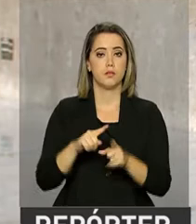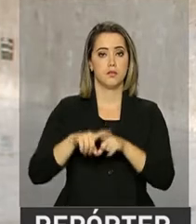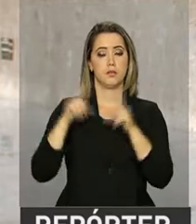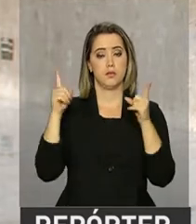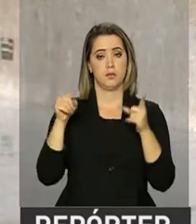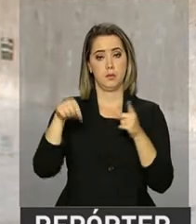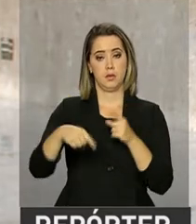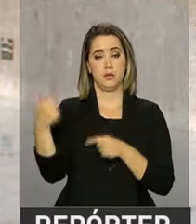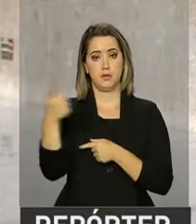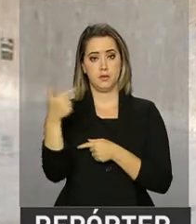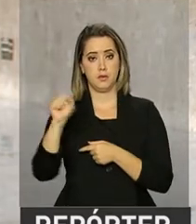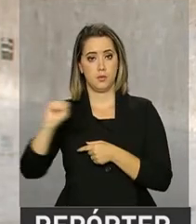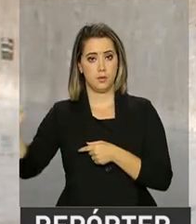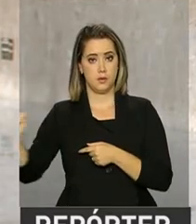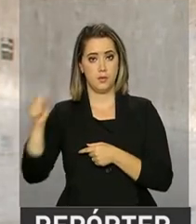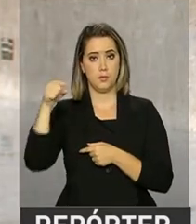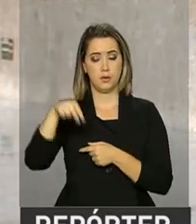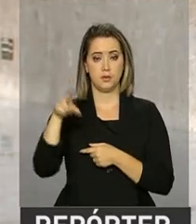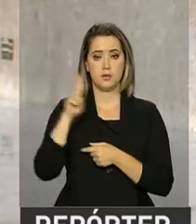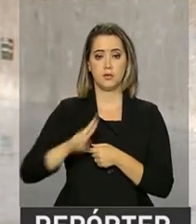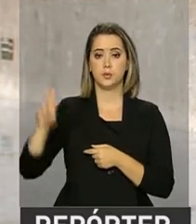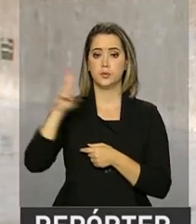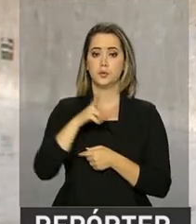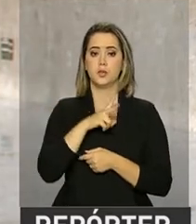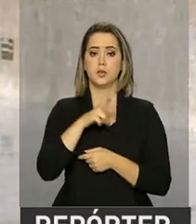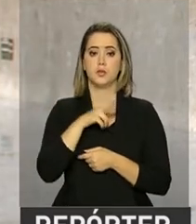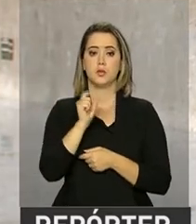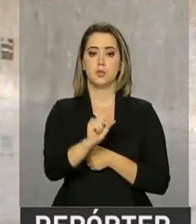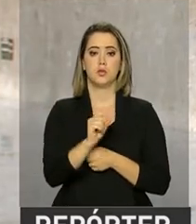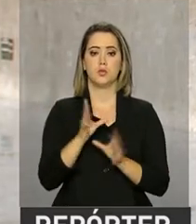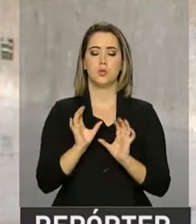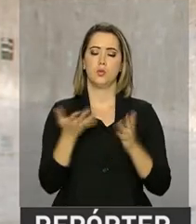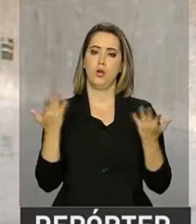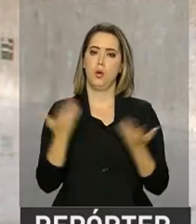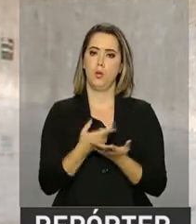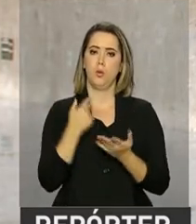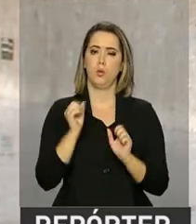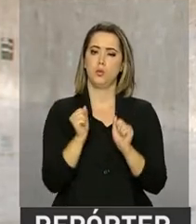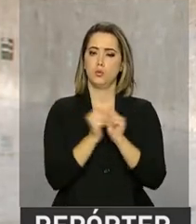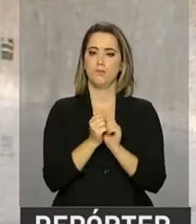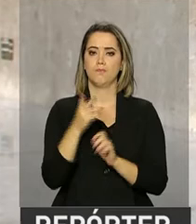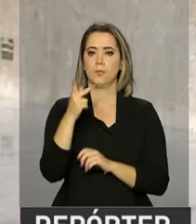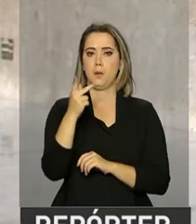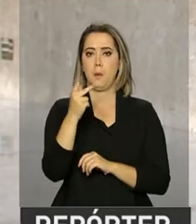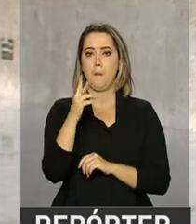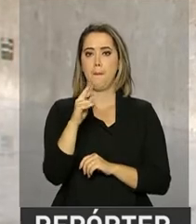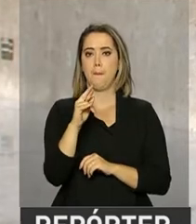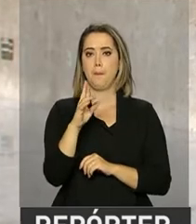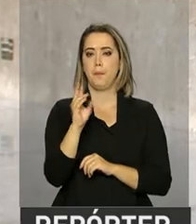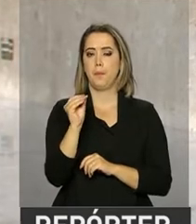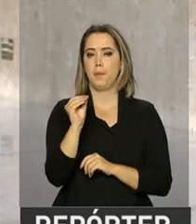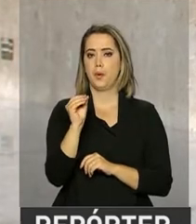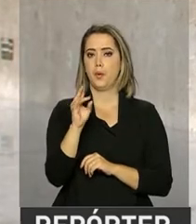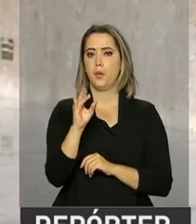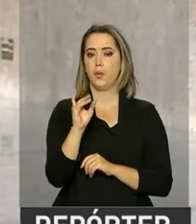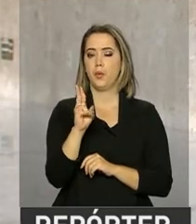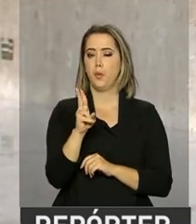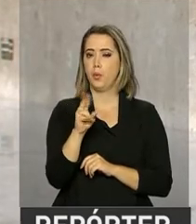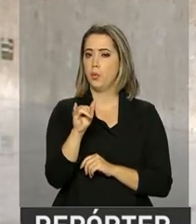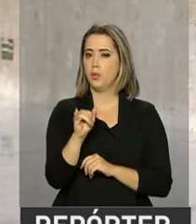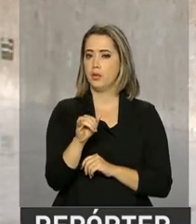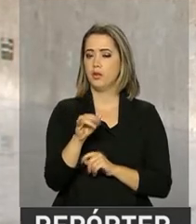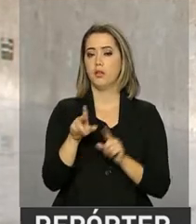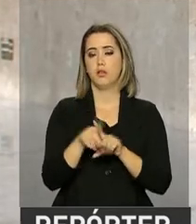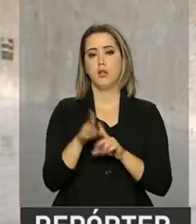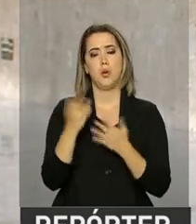este segundo semestre nas universidades particulares no contexto do prouni mas ao que tudo indica deve ser um número semelhante